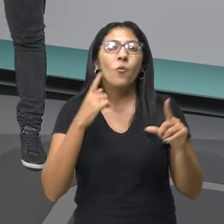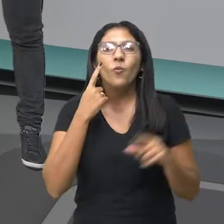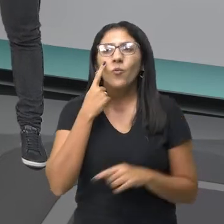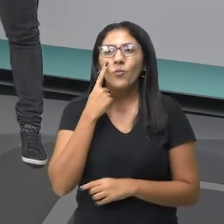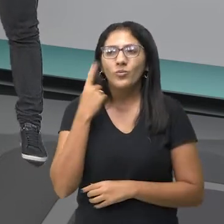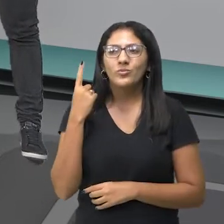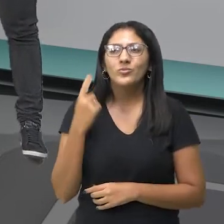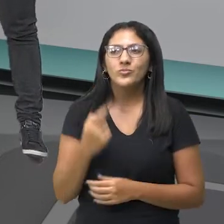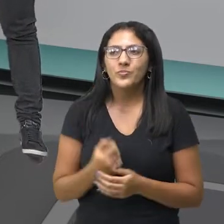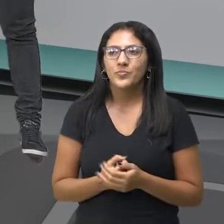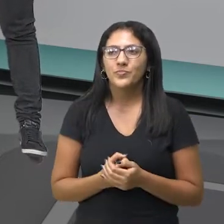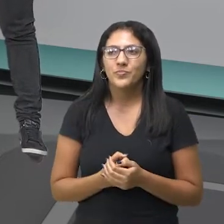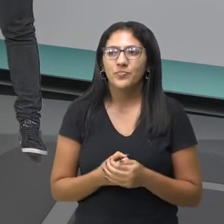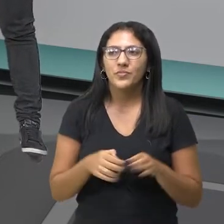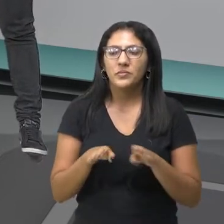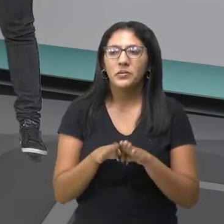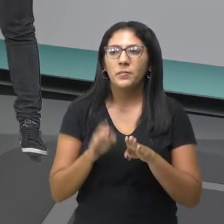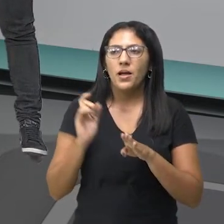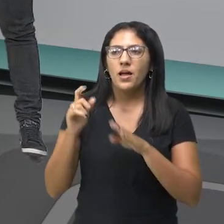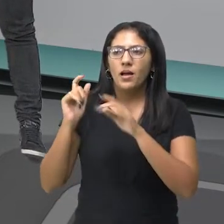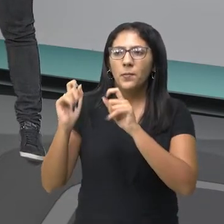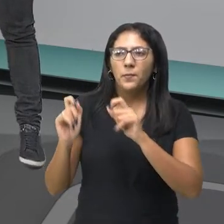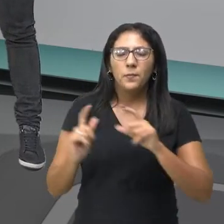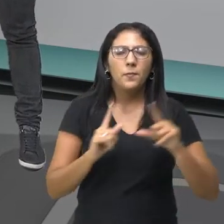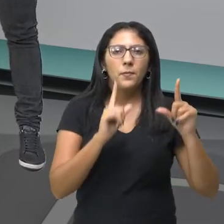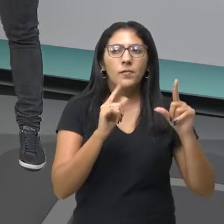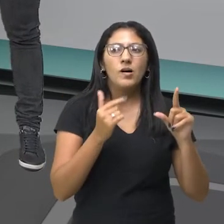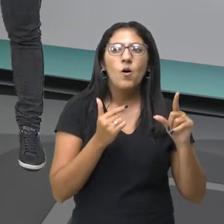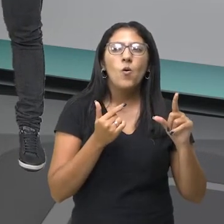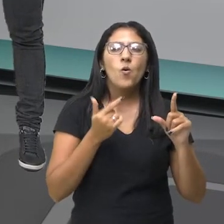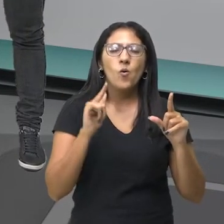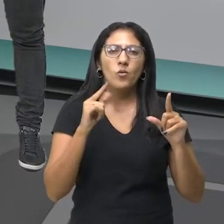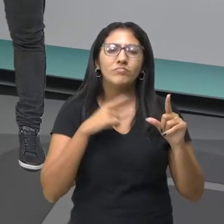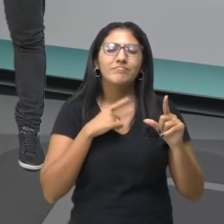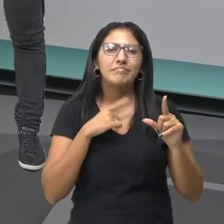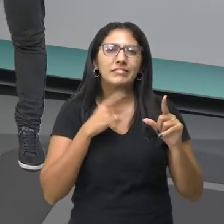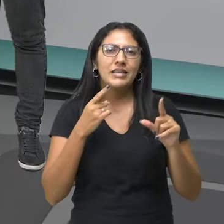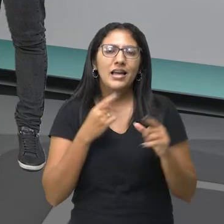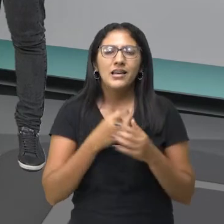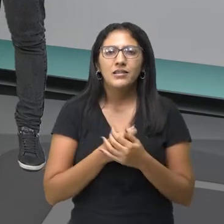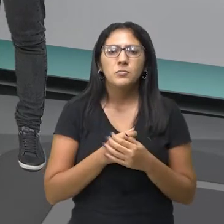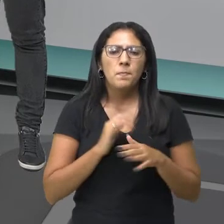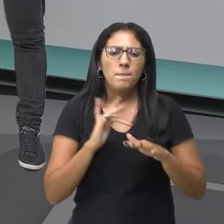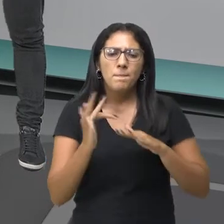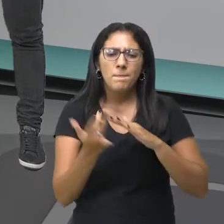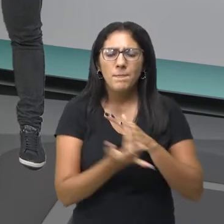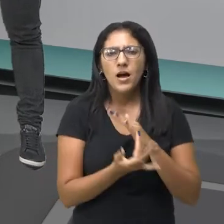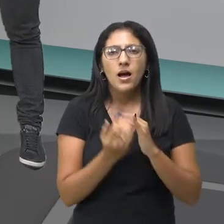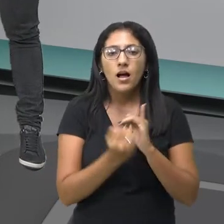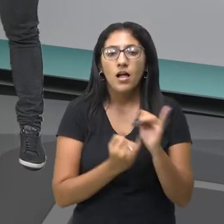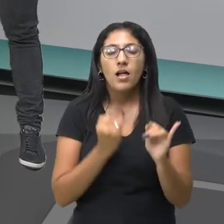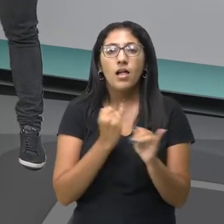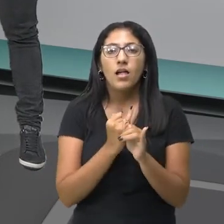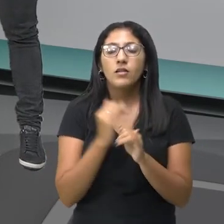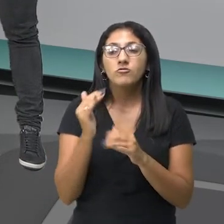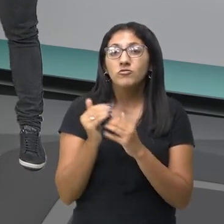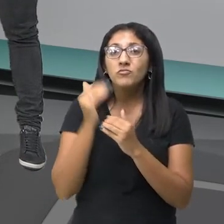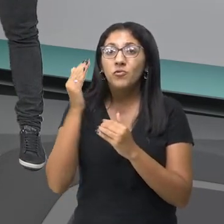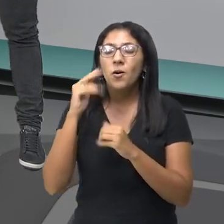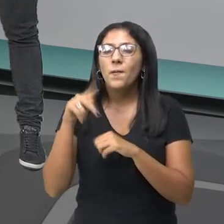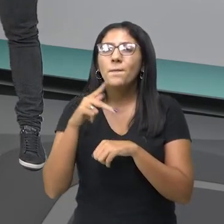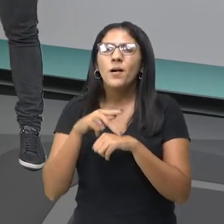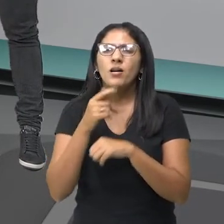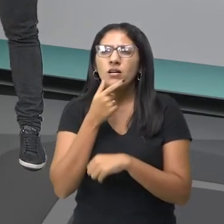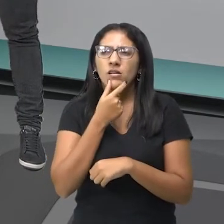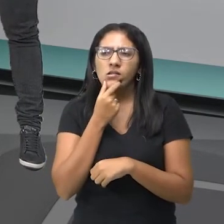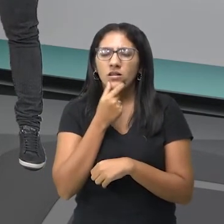aqui eu saí até do site da revista, ok? Percebe que eu fui para o site de uma revista, ou seja, de um jornal